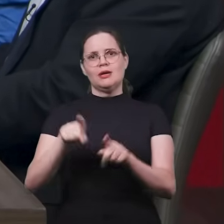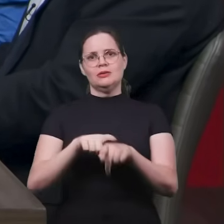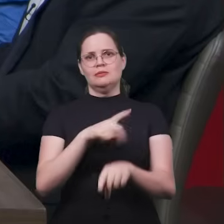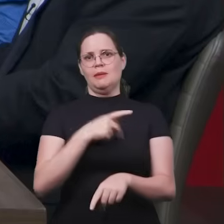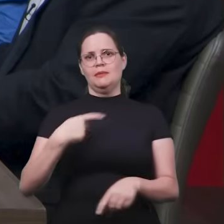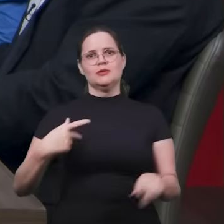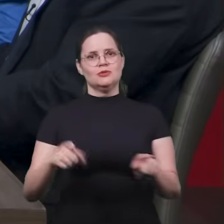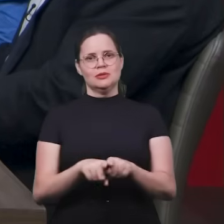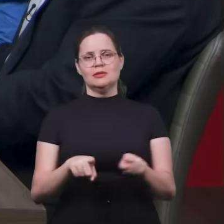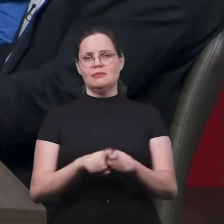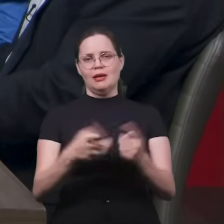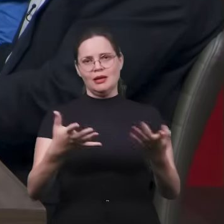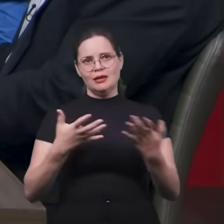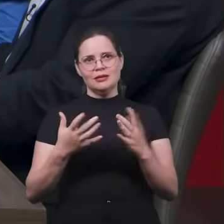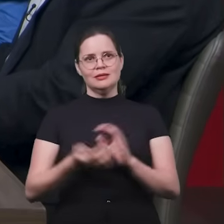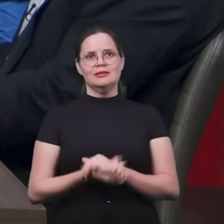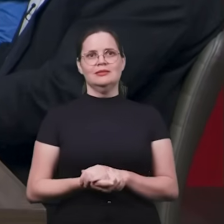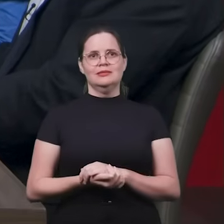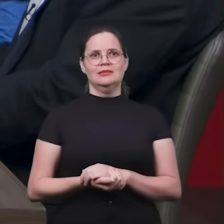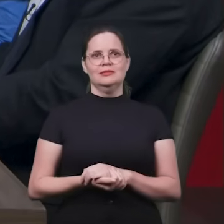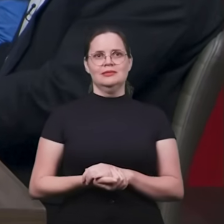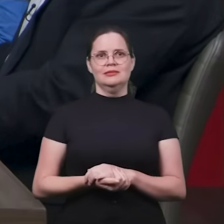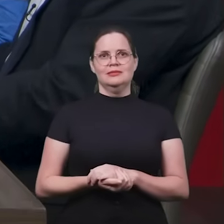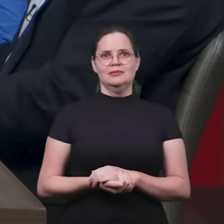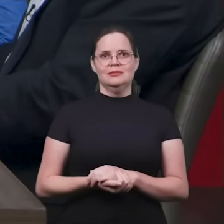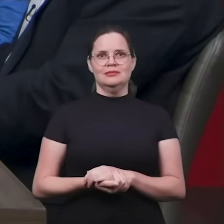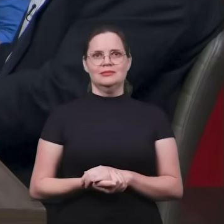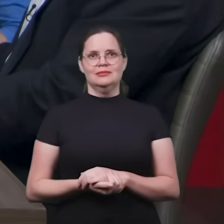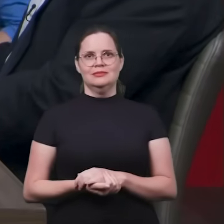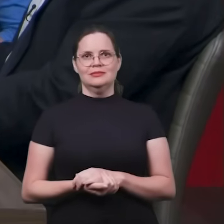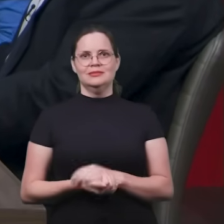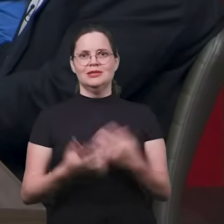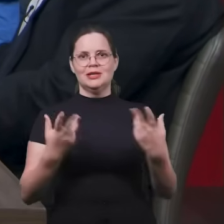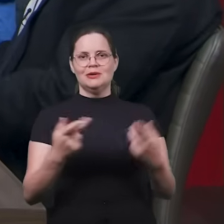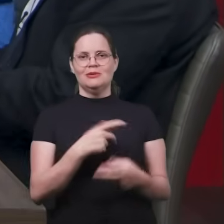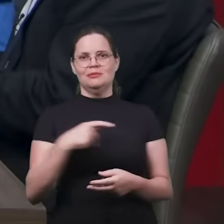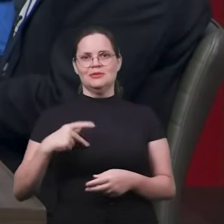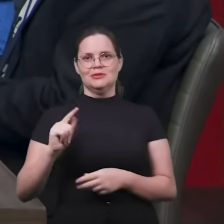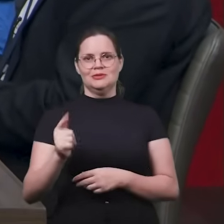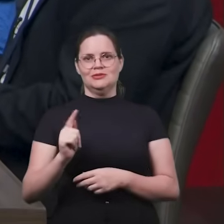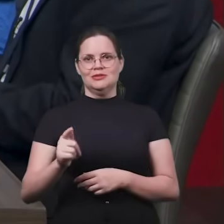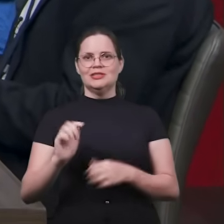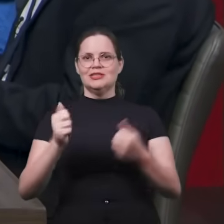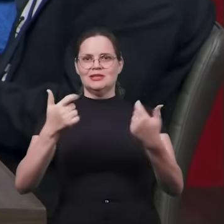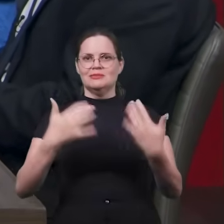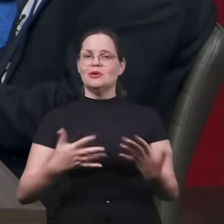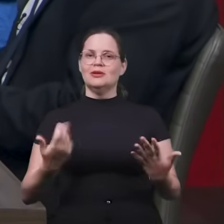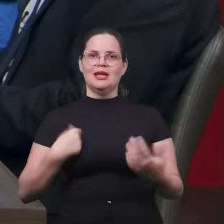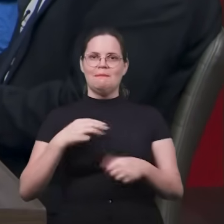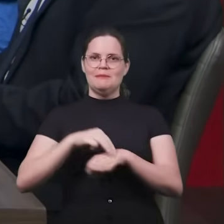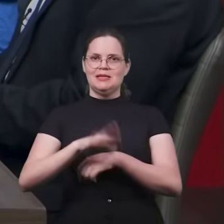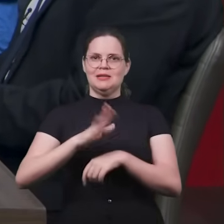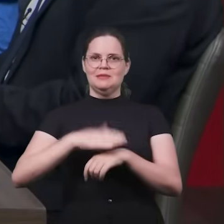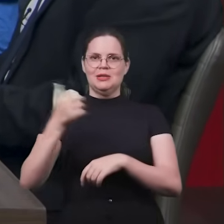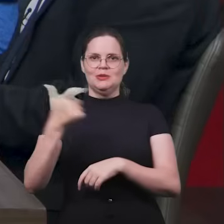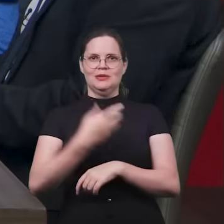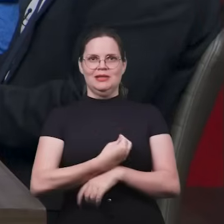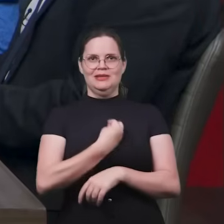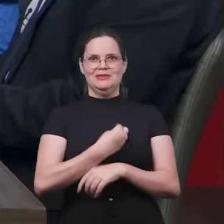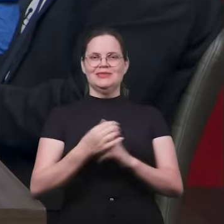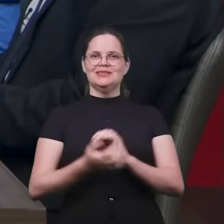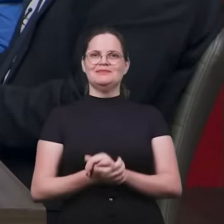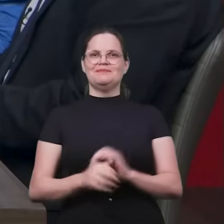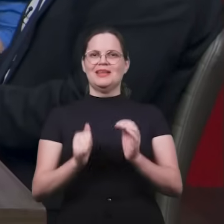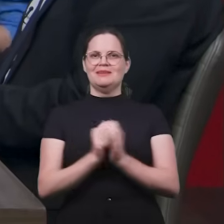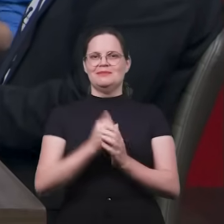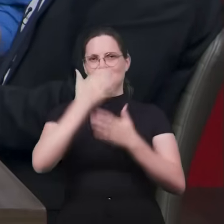também. Glória a Deus. Ministério é a vida, como dizia o pastor Jadeti, né? Ministério é a vida. Glória a Deus. É isso mesmo. Obrigada, pastor.